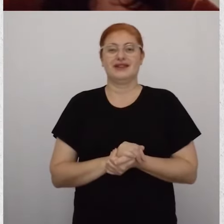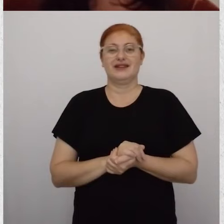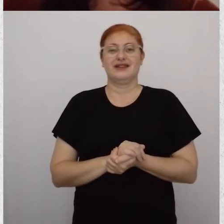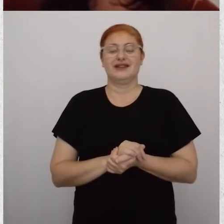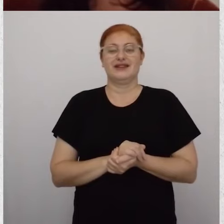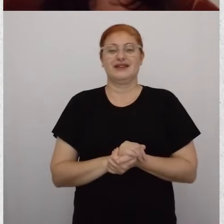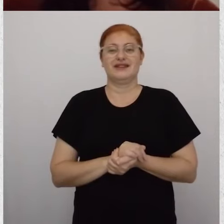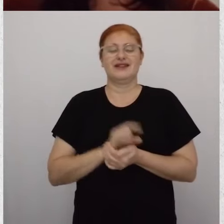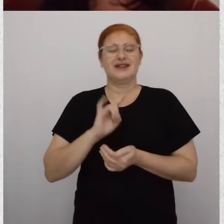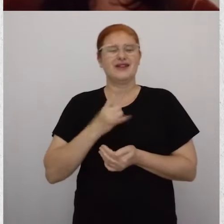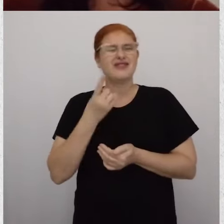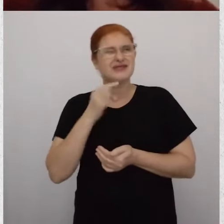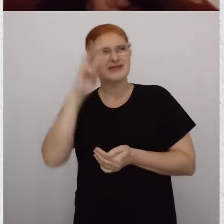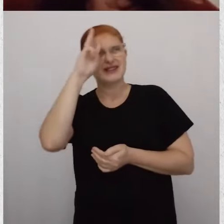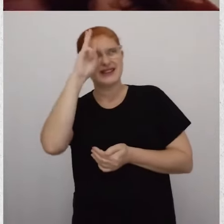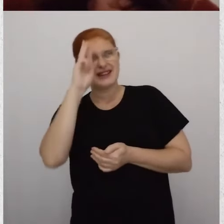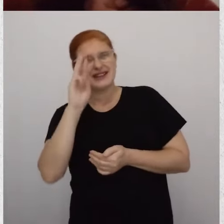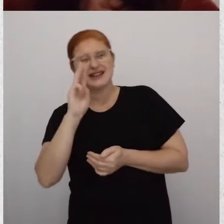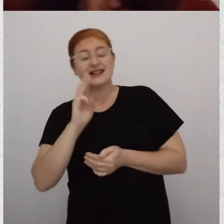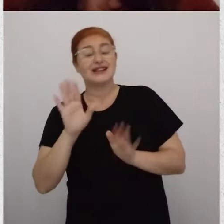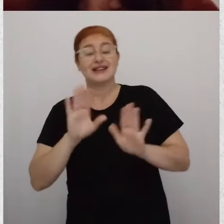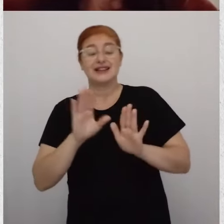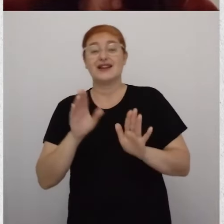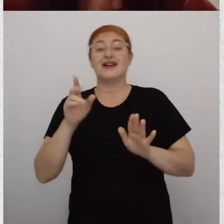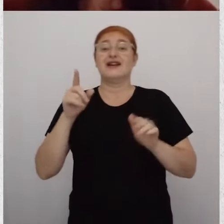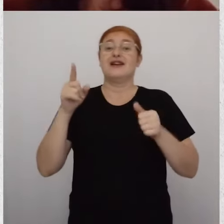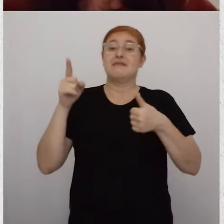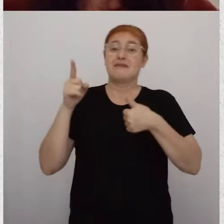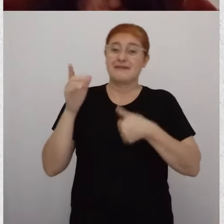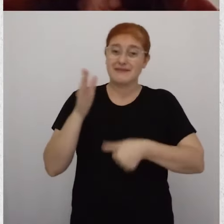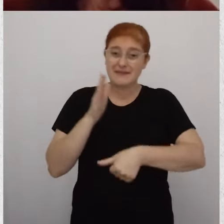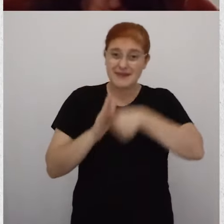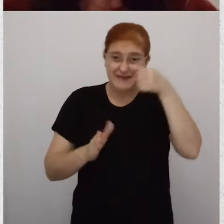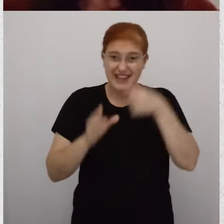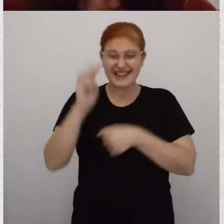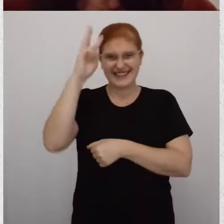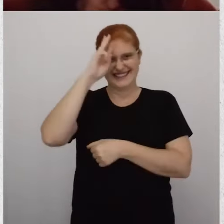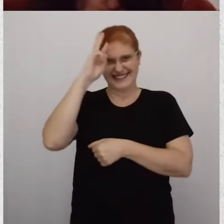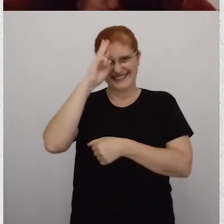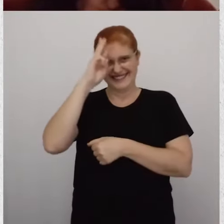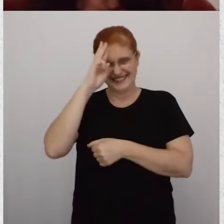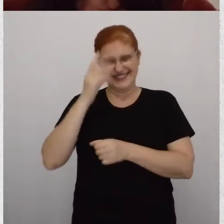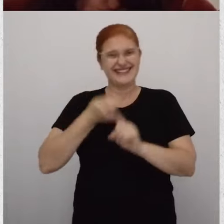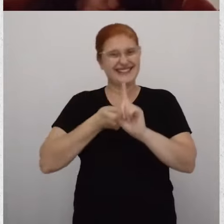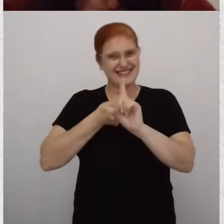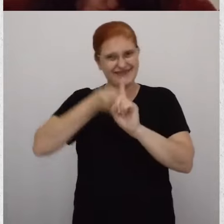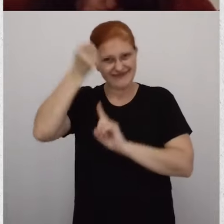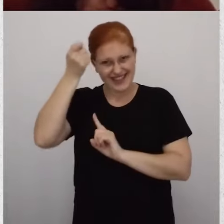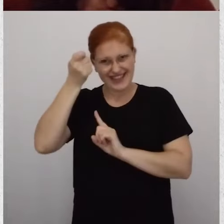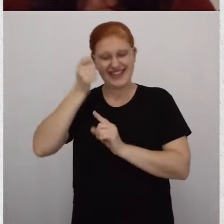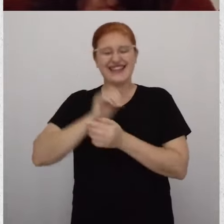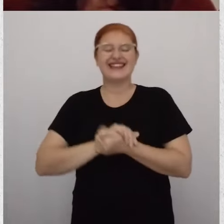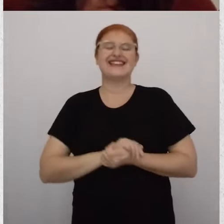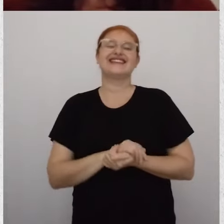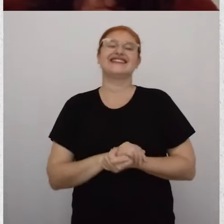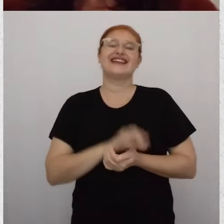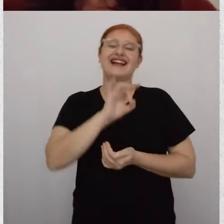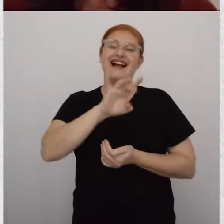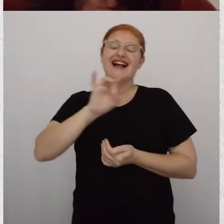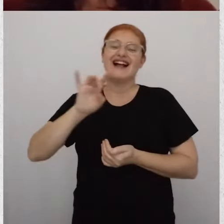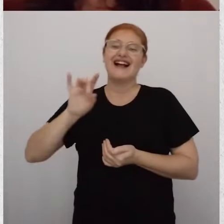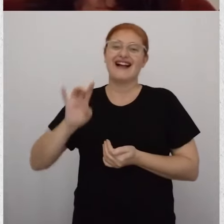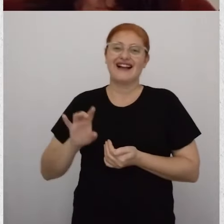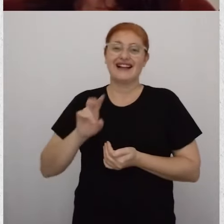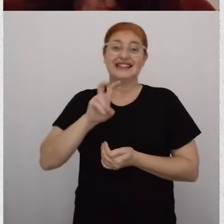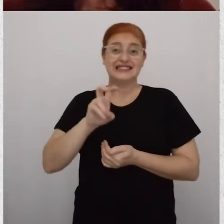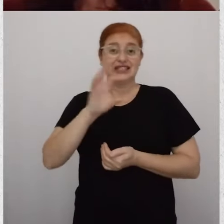últimas terças-feiras, ou primeiras, meu Deus? Primeiras terça-feiras. Primeiras terças-feiras de cada mês,